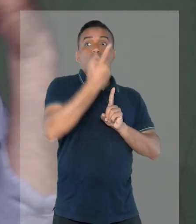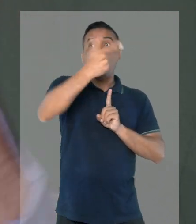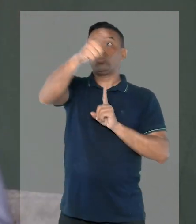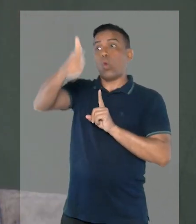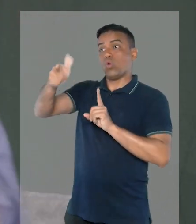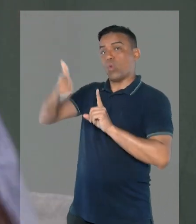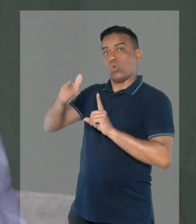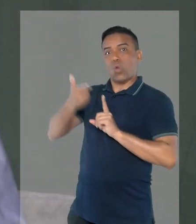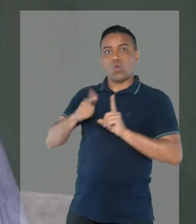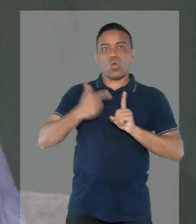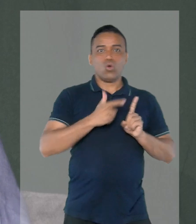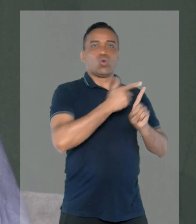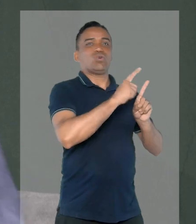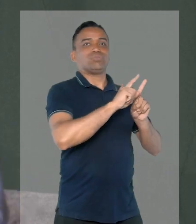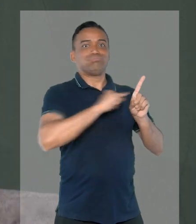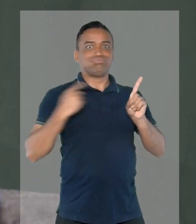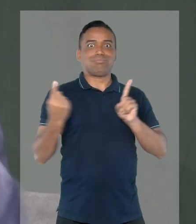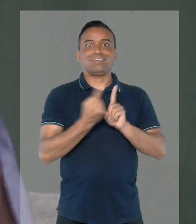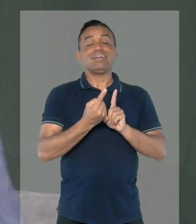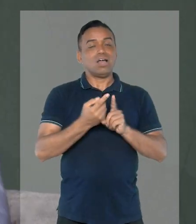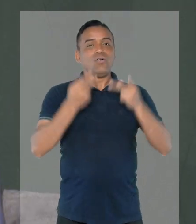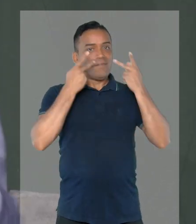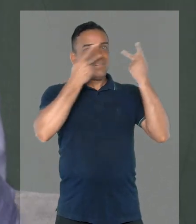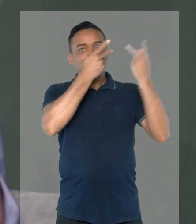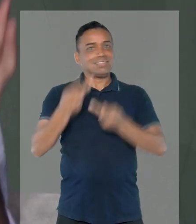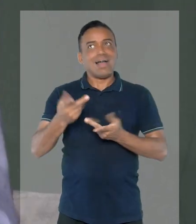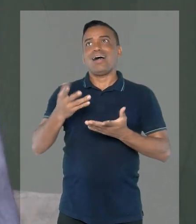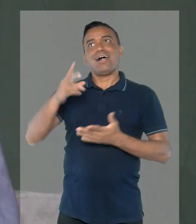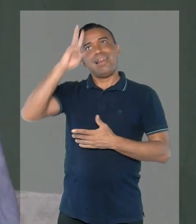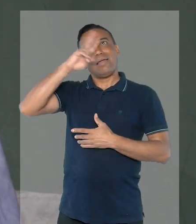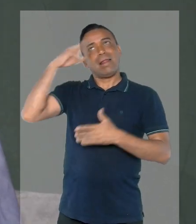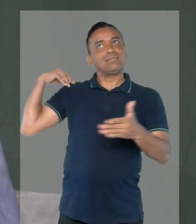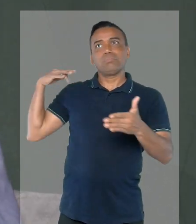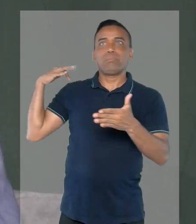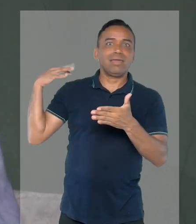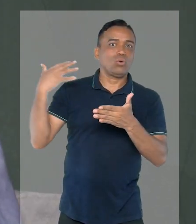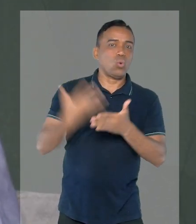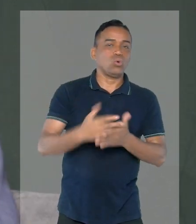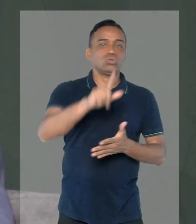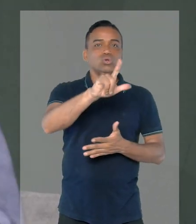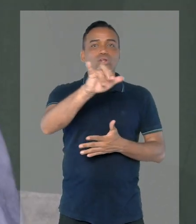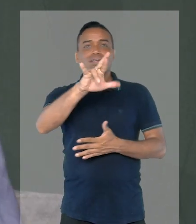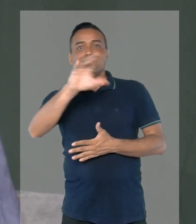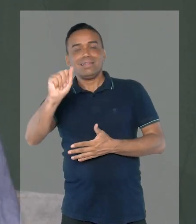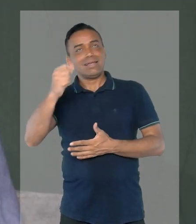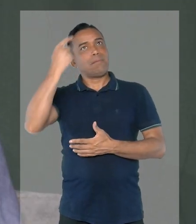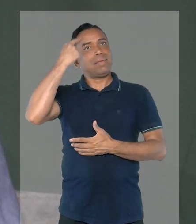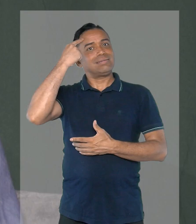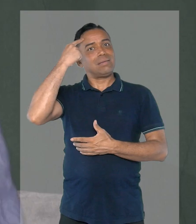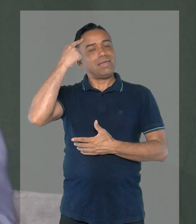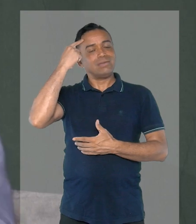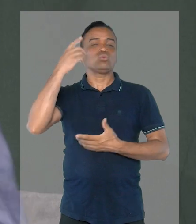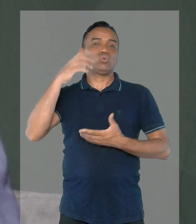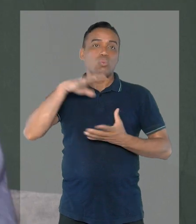Então, recolocar a questão do sujeito fragmentado era revisitar esse longo percurso da lírica e do pensamento ocidental.